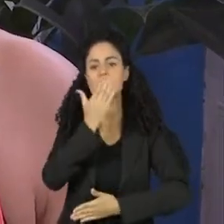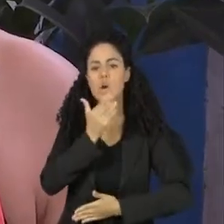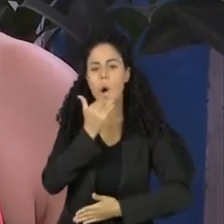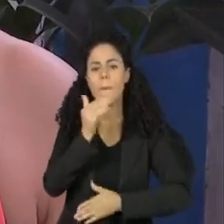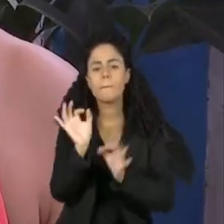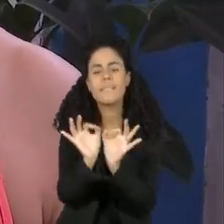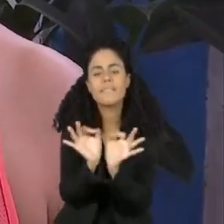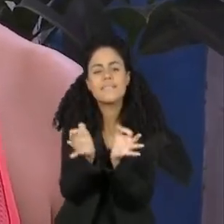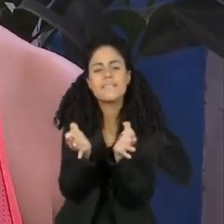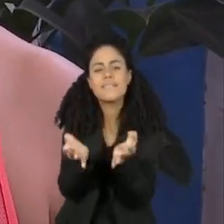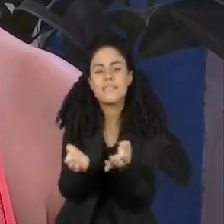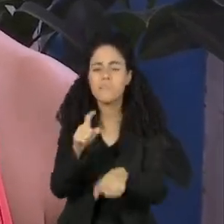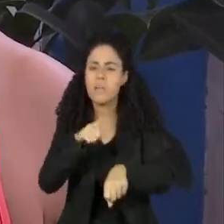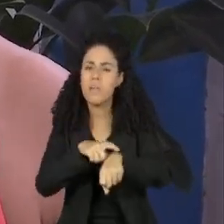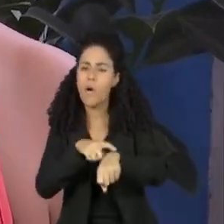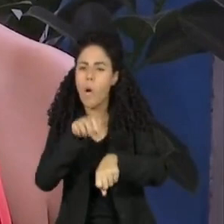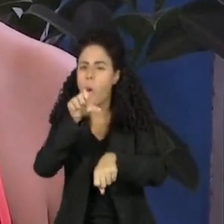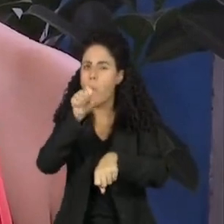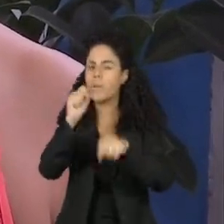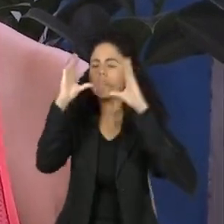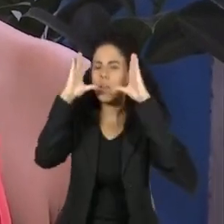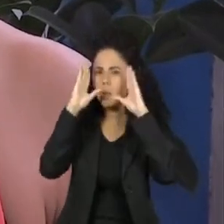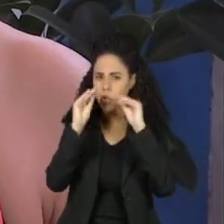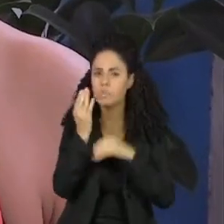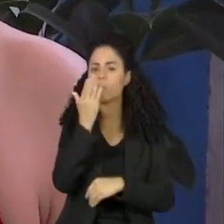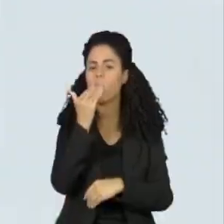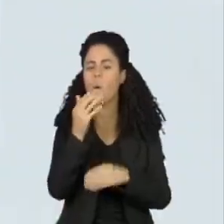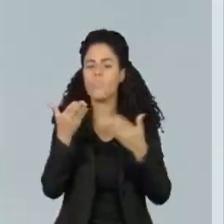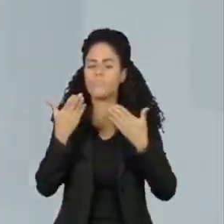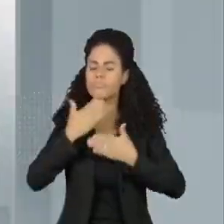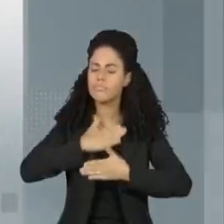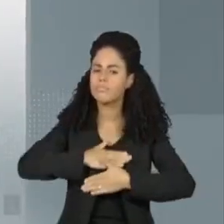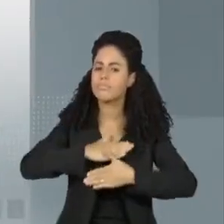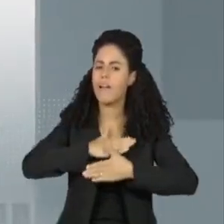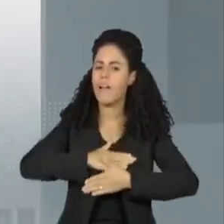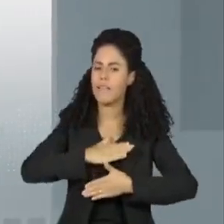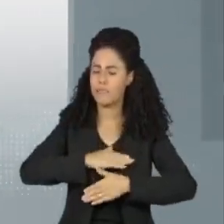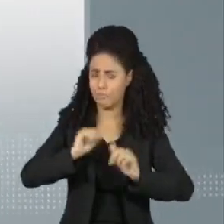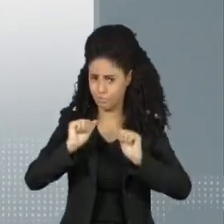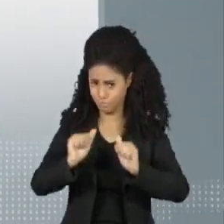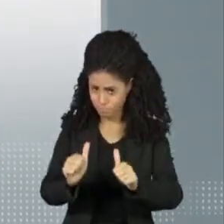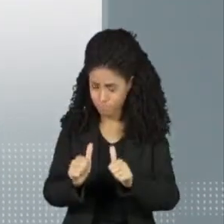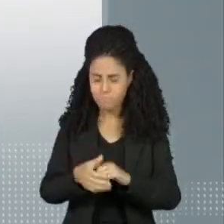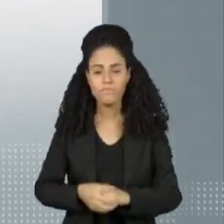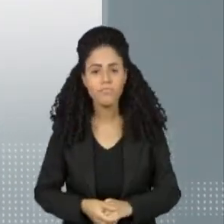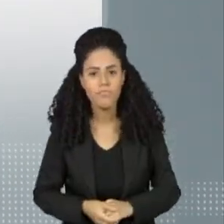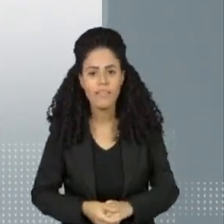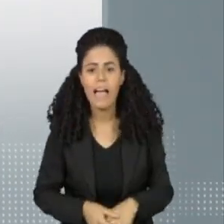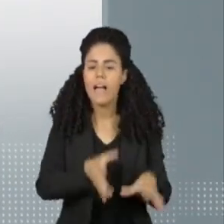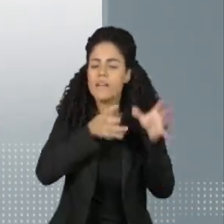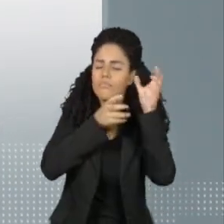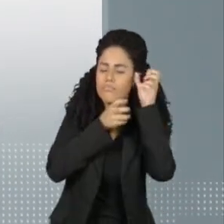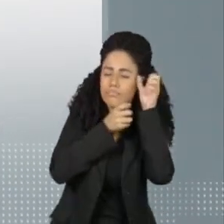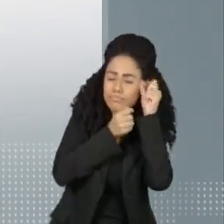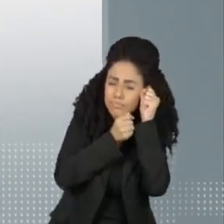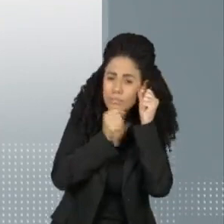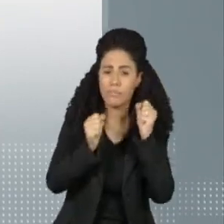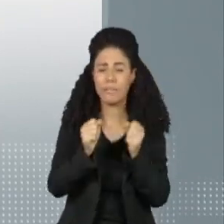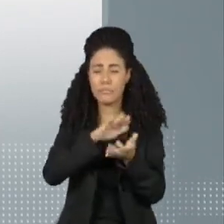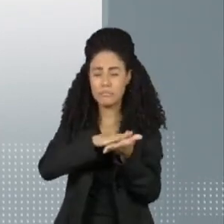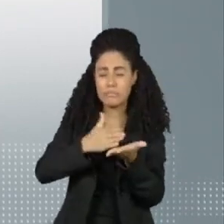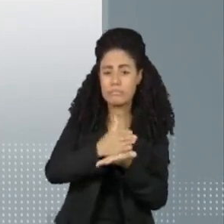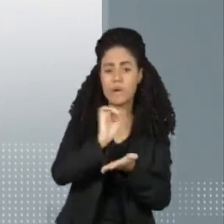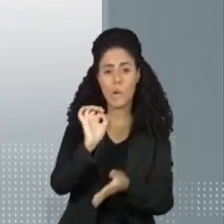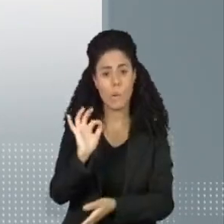eu janto umas 8 horas no máximo, assim. Eu durmo mais tranquilo, assim. Não é só o sono que é prejudicado por jantares tardios. Um